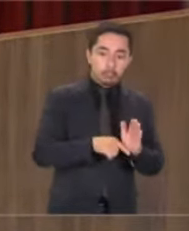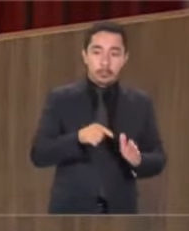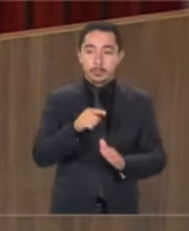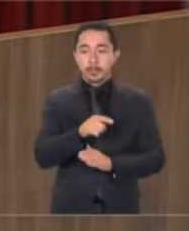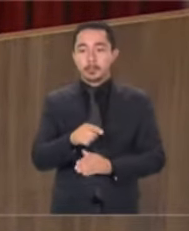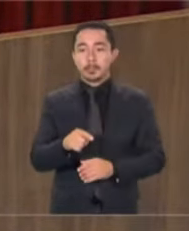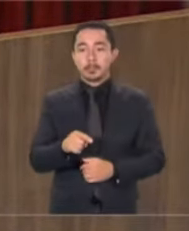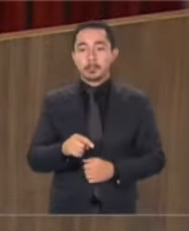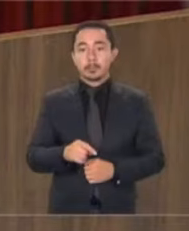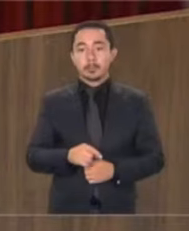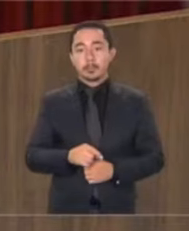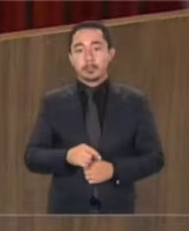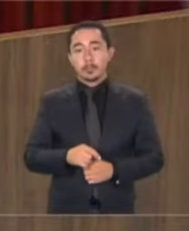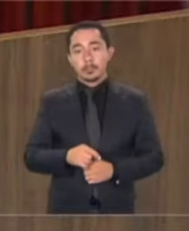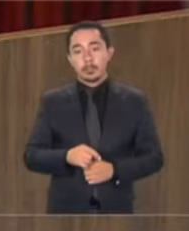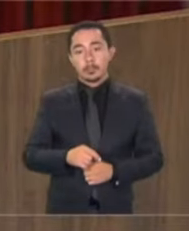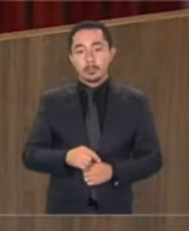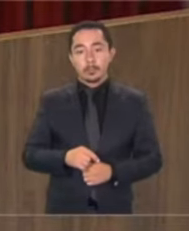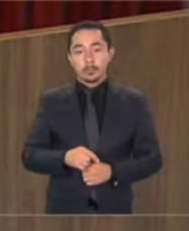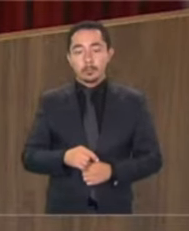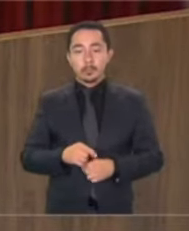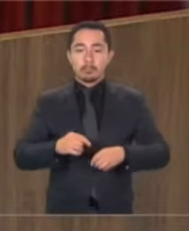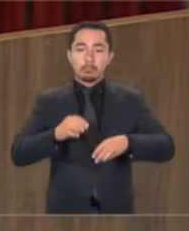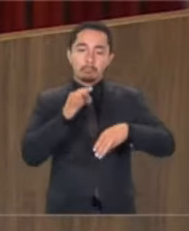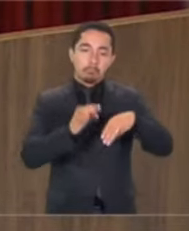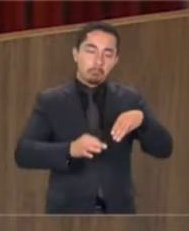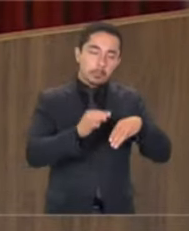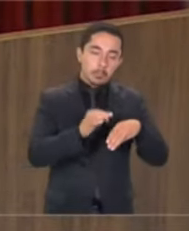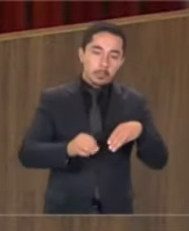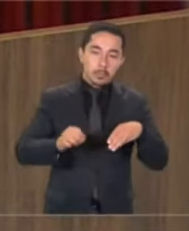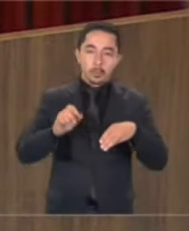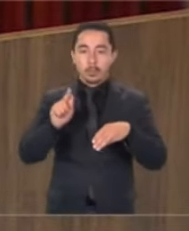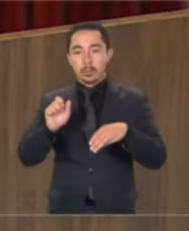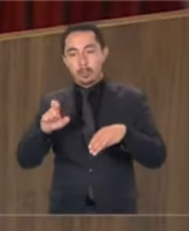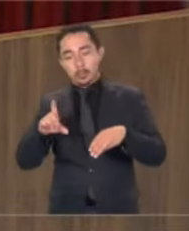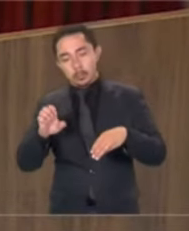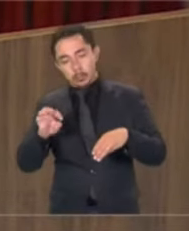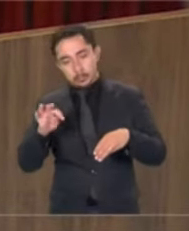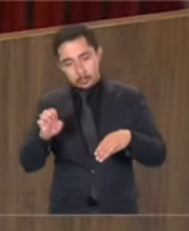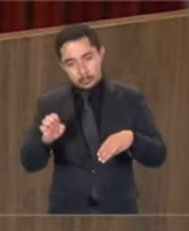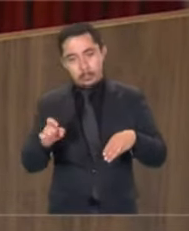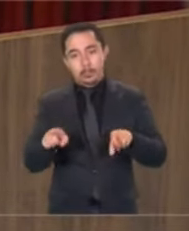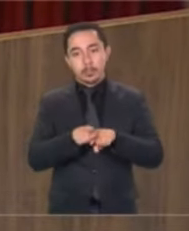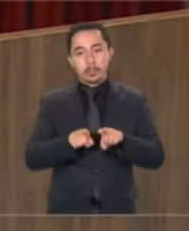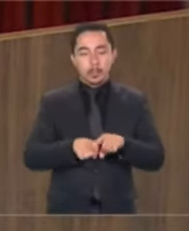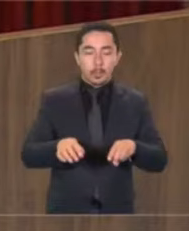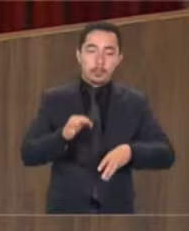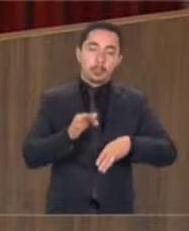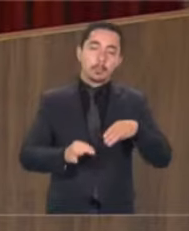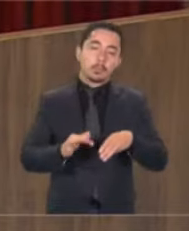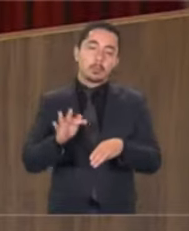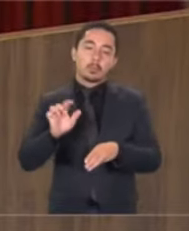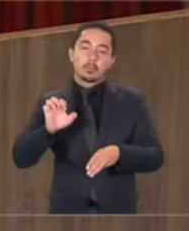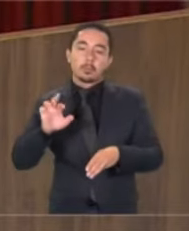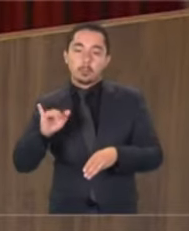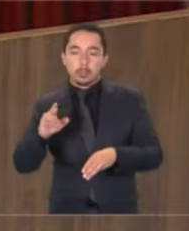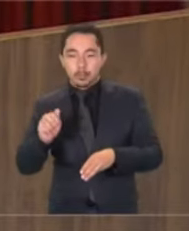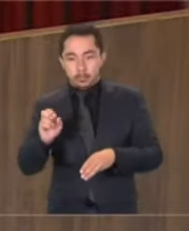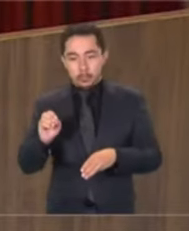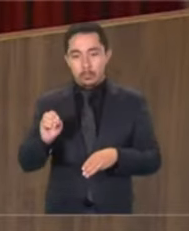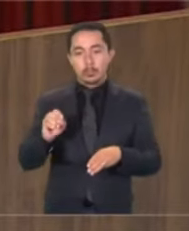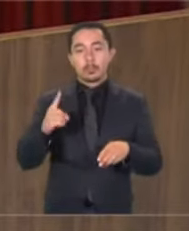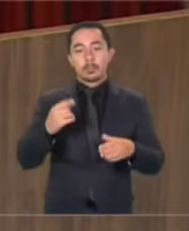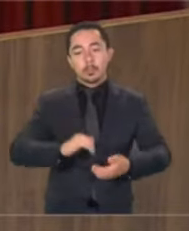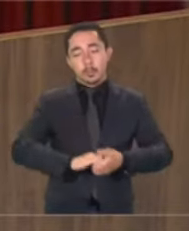ministra Isabel Galotti, que nos acompanha hoje remotamente, o ministro Floriano de Azevedo Marques, cumprimento ainda o